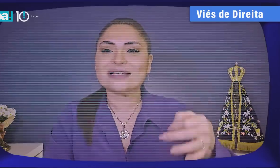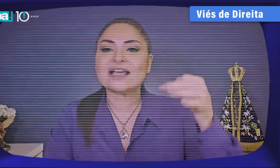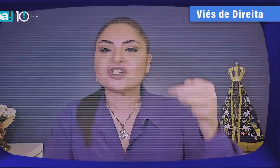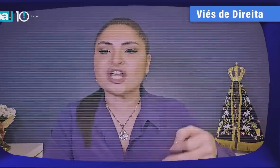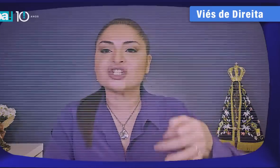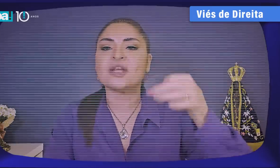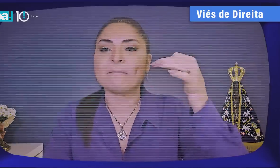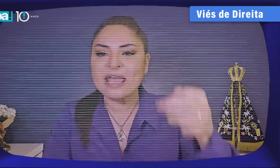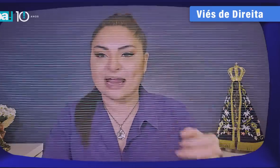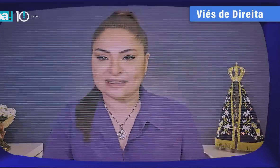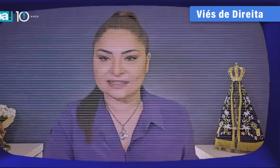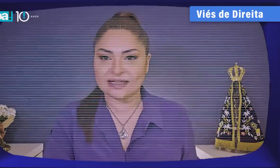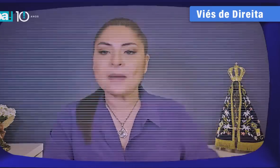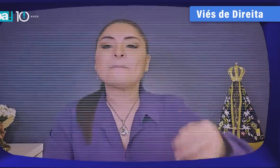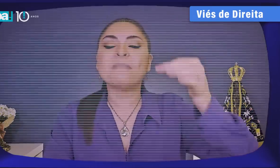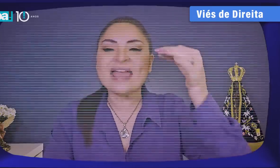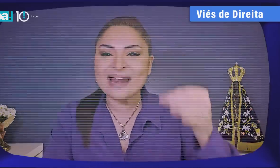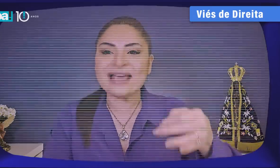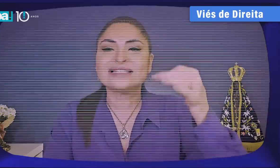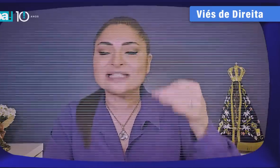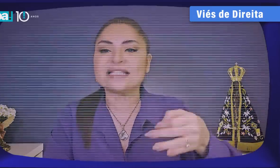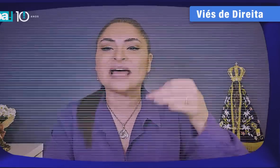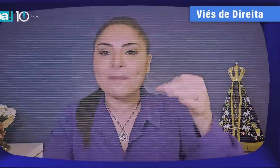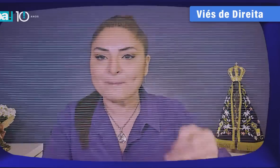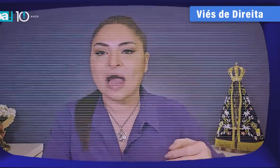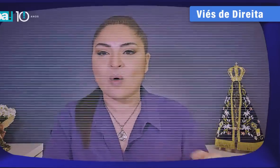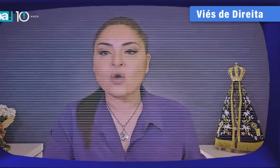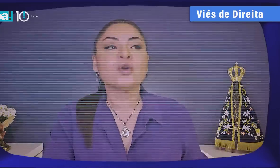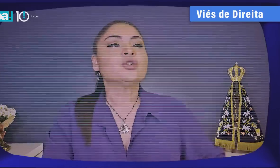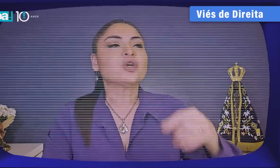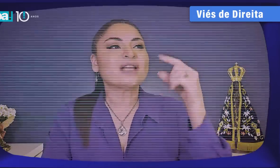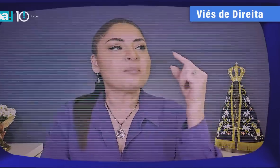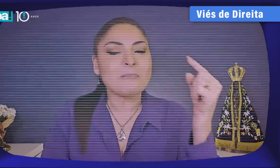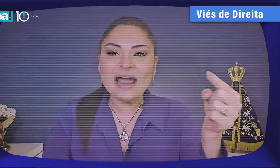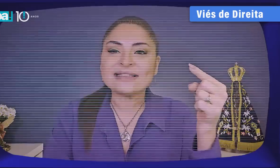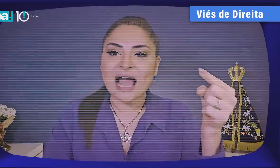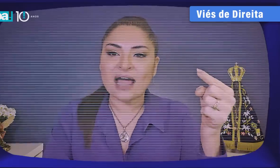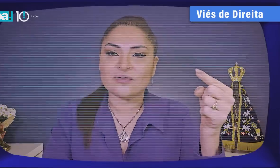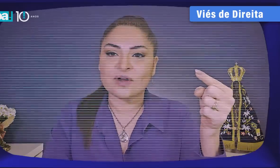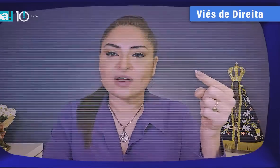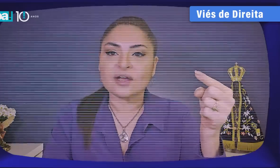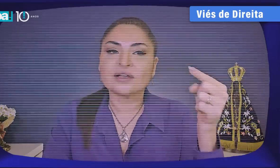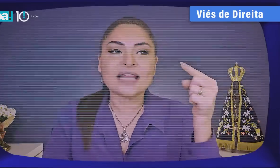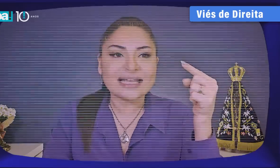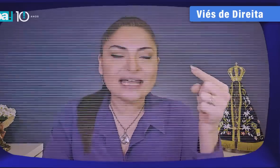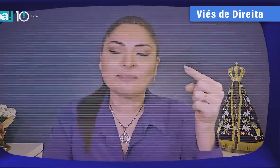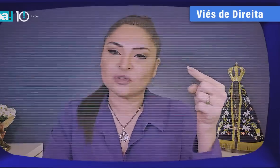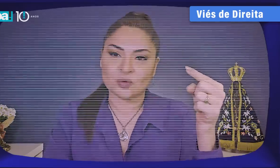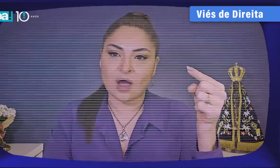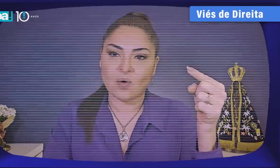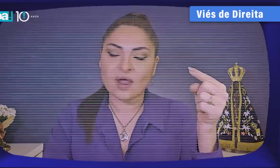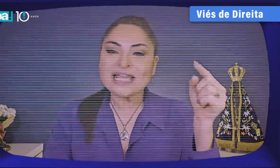Agora, essa gente merece se dar mal. Só tenho mais raiva